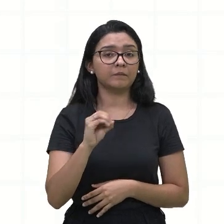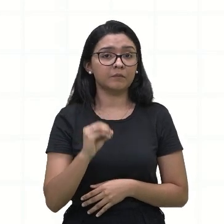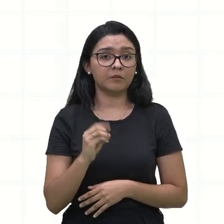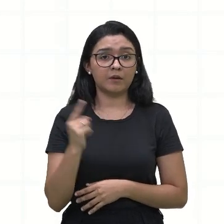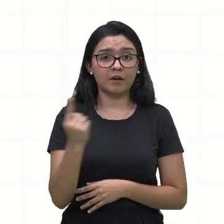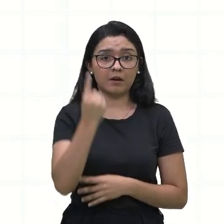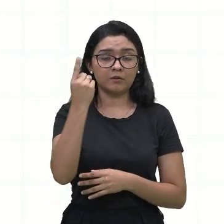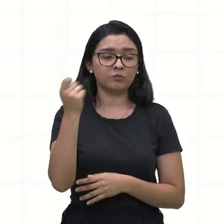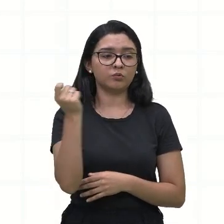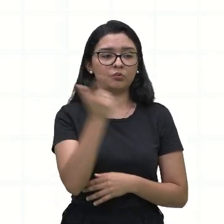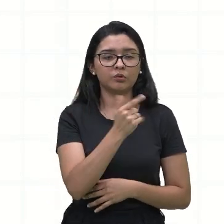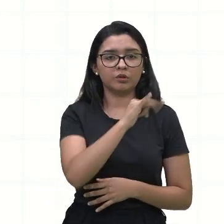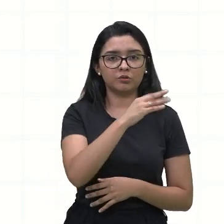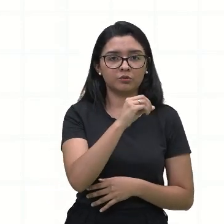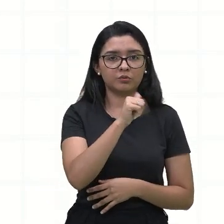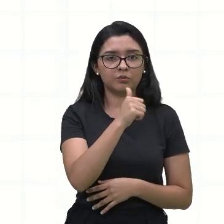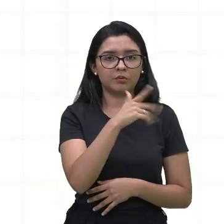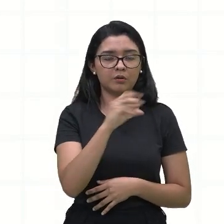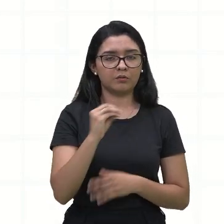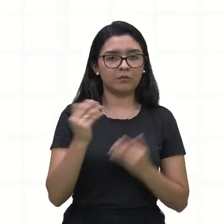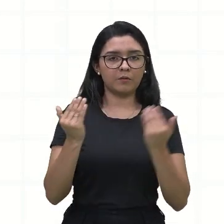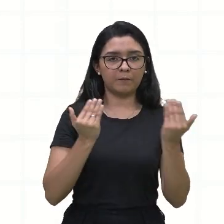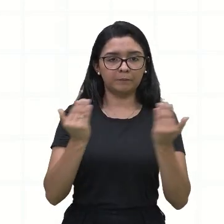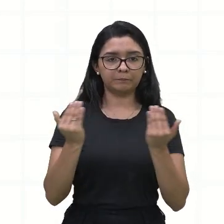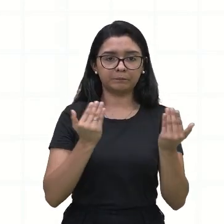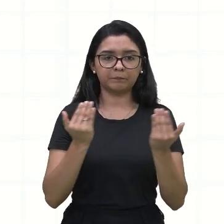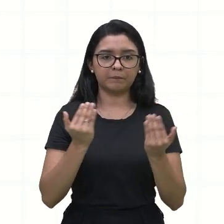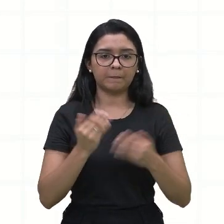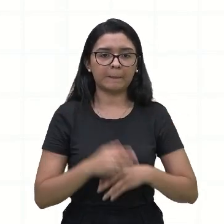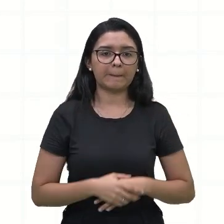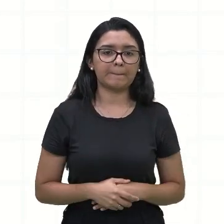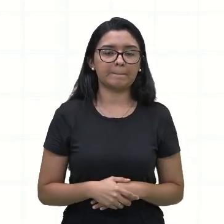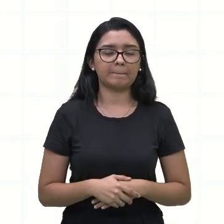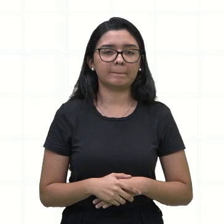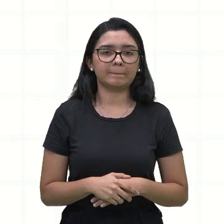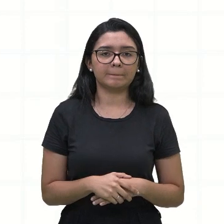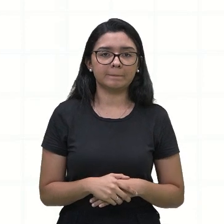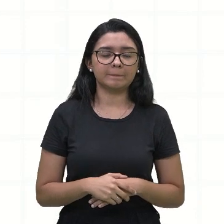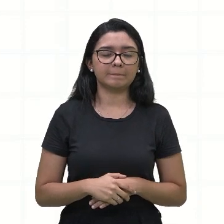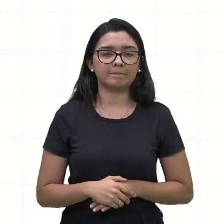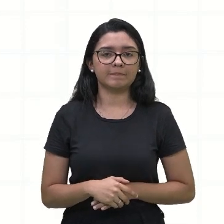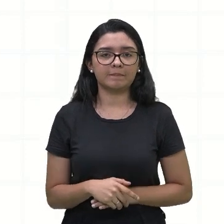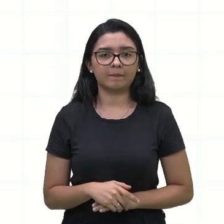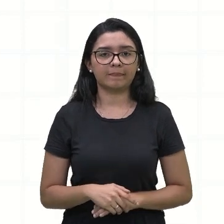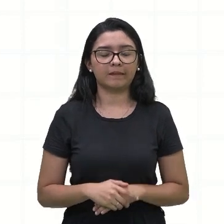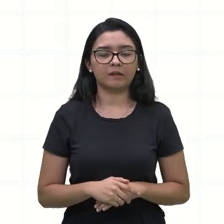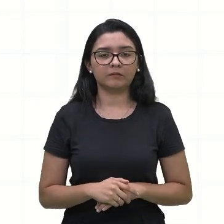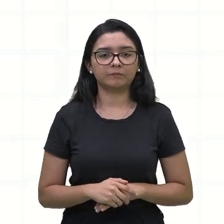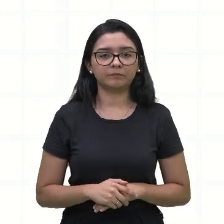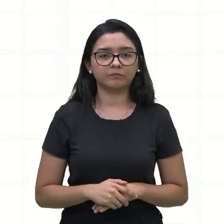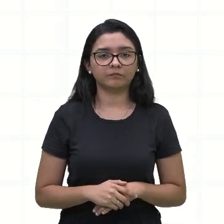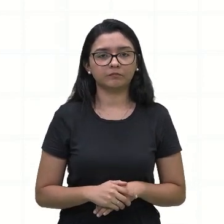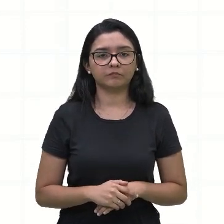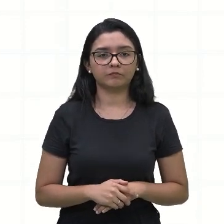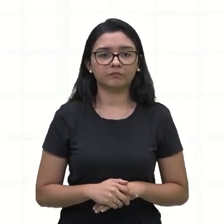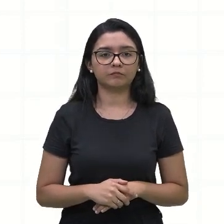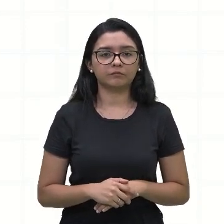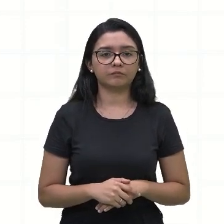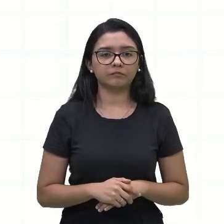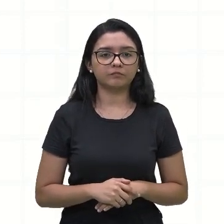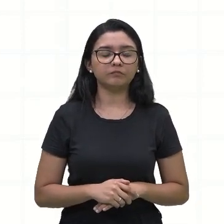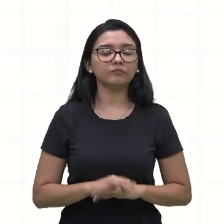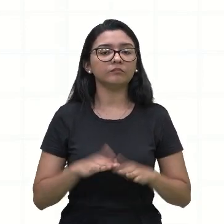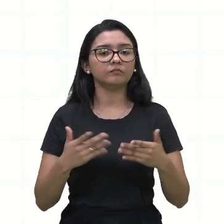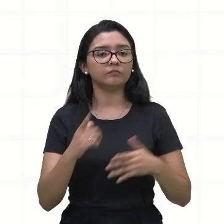como João. Traz a ideia de comparação. Muito bem, muito bem, muito bem. E é isso. É isso?